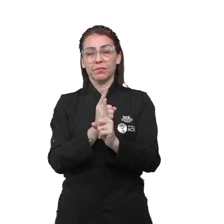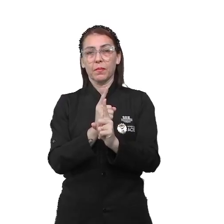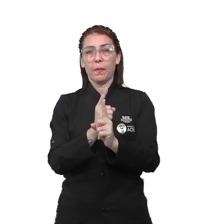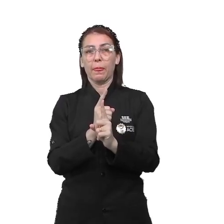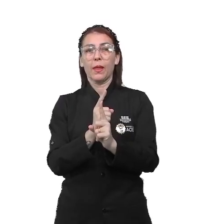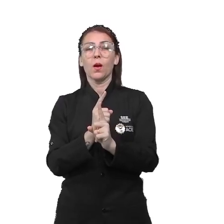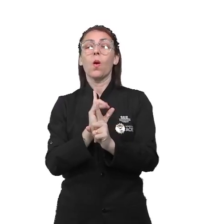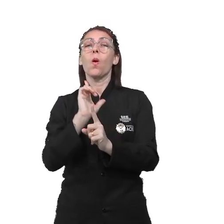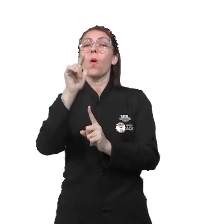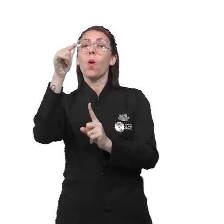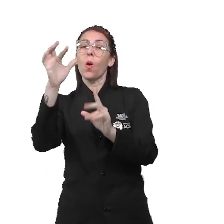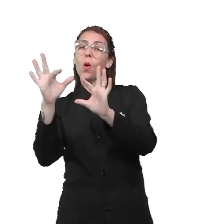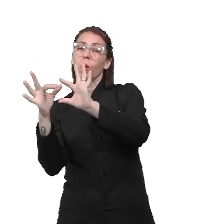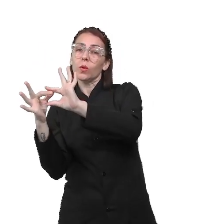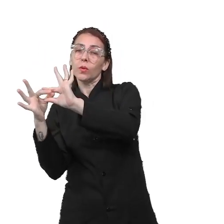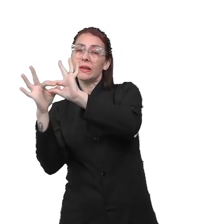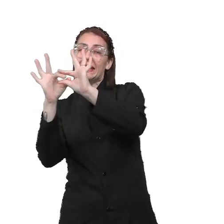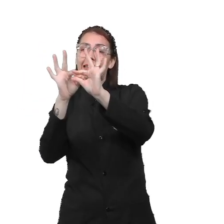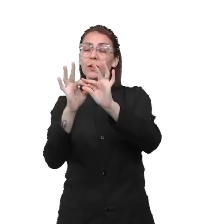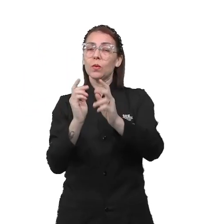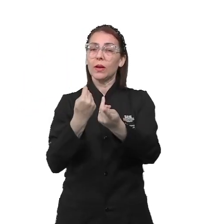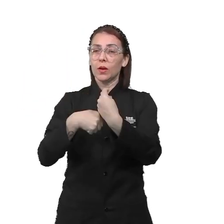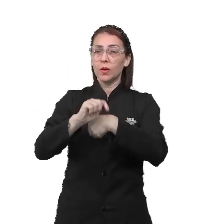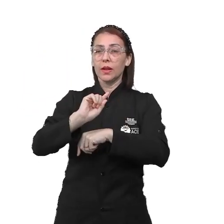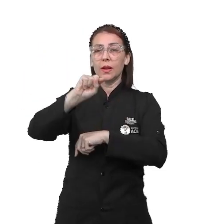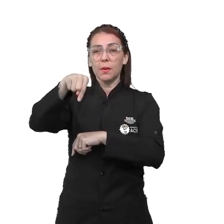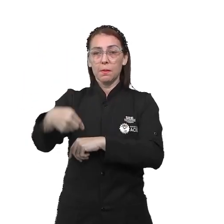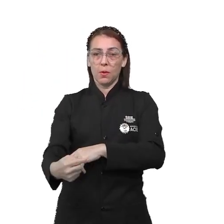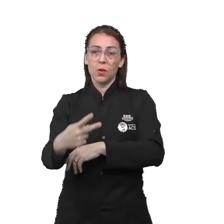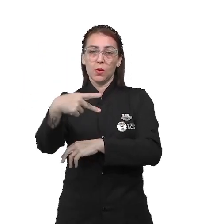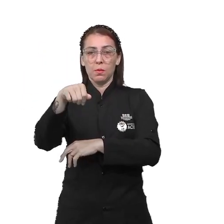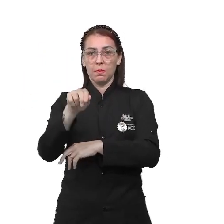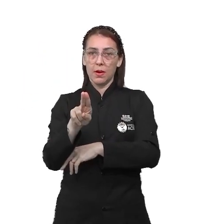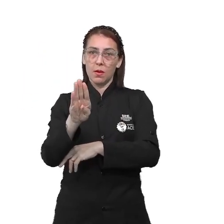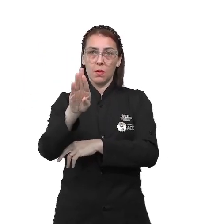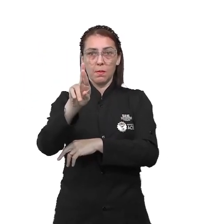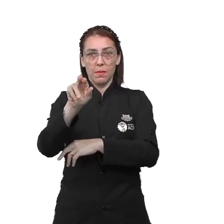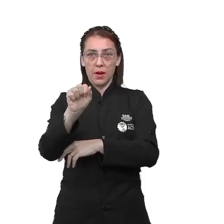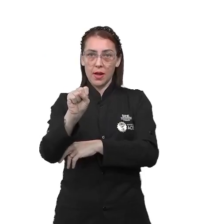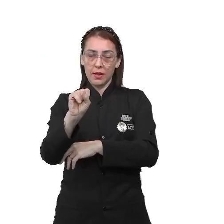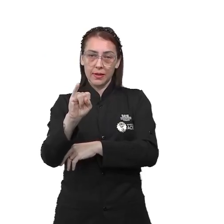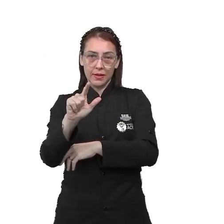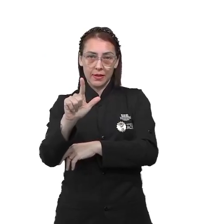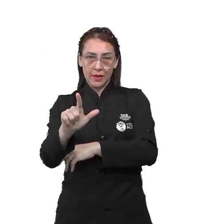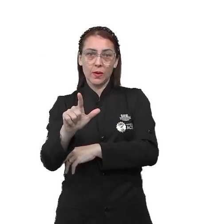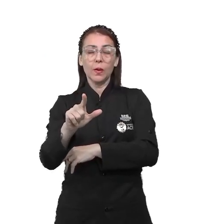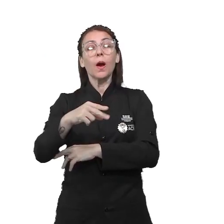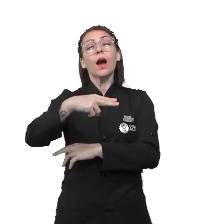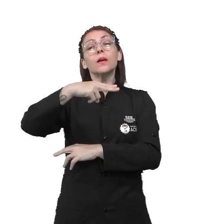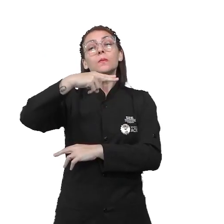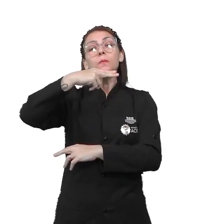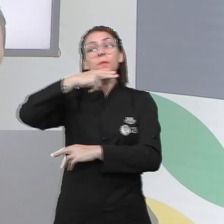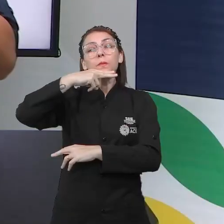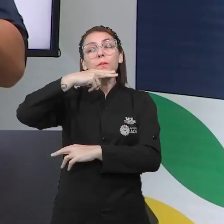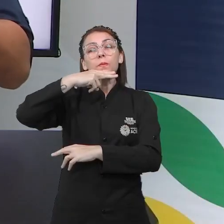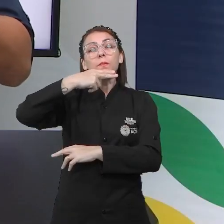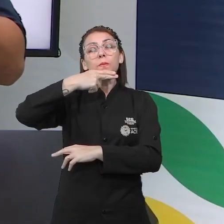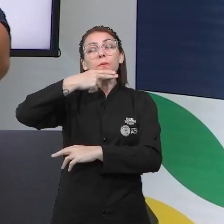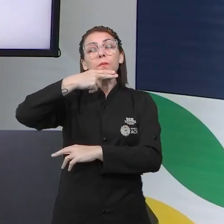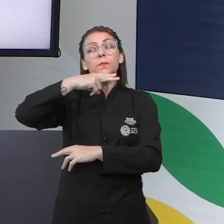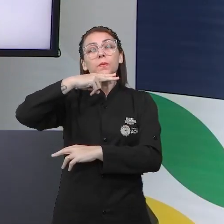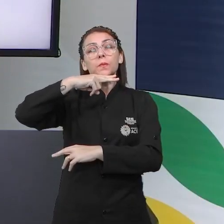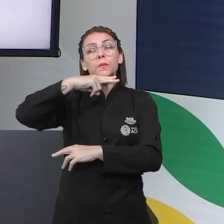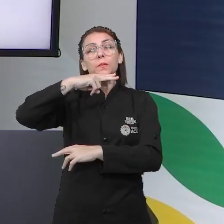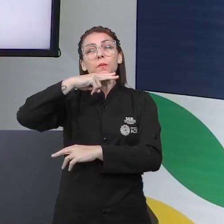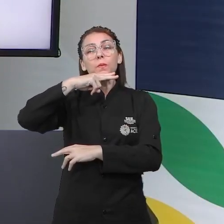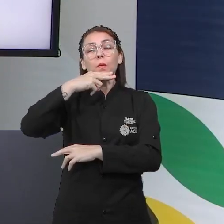O outro ciclo econômico que vem após o pau-brasil é a lavoura da cana-de-açúcar. Pessoal, a